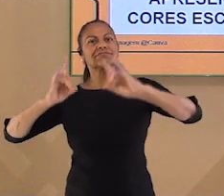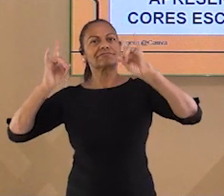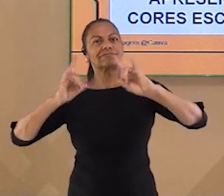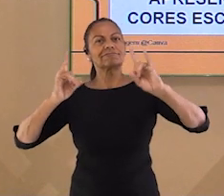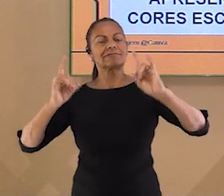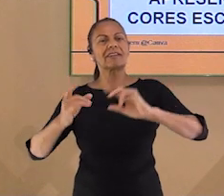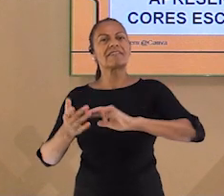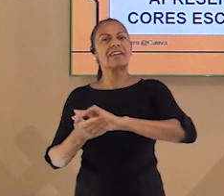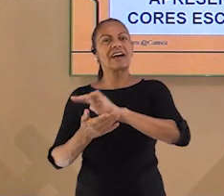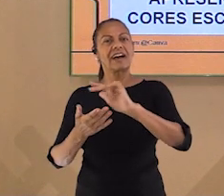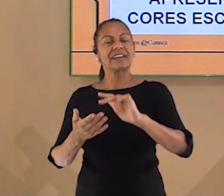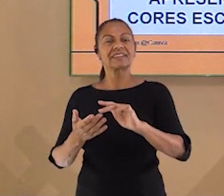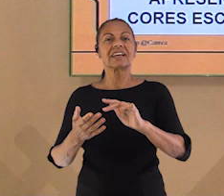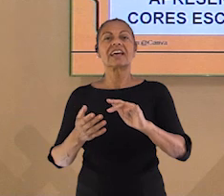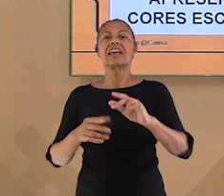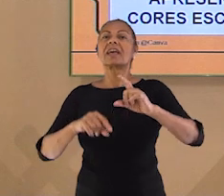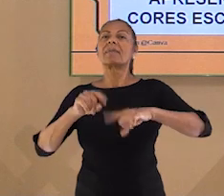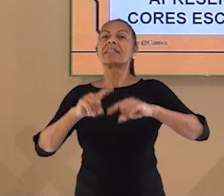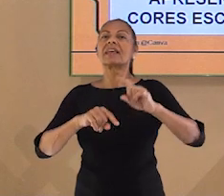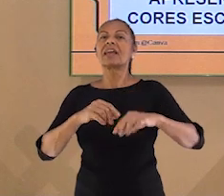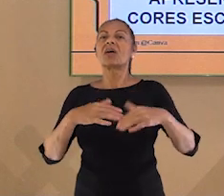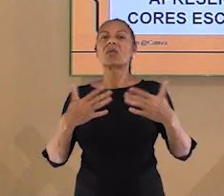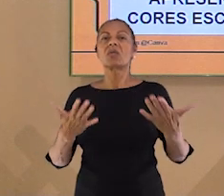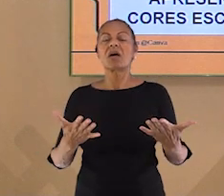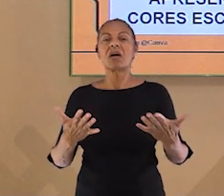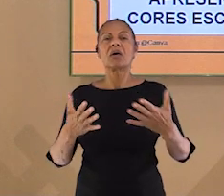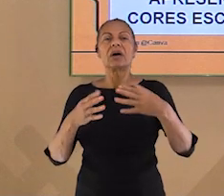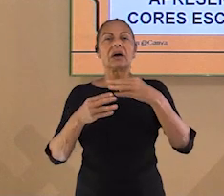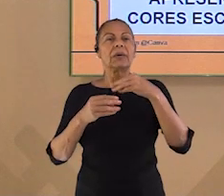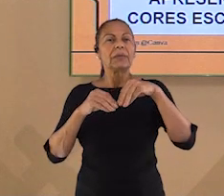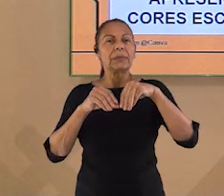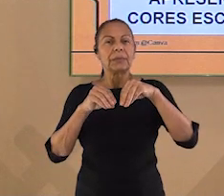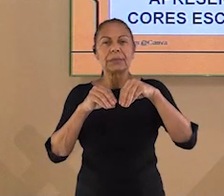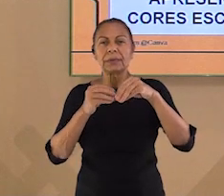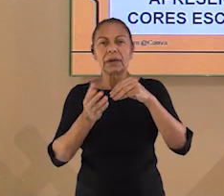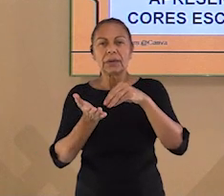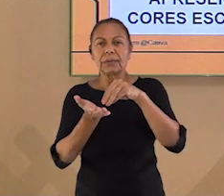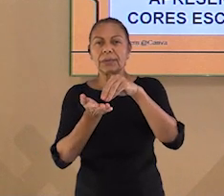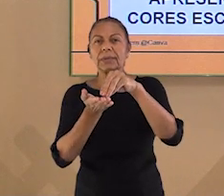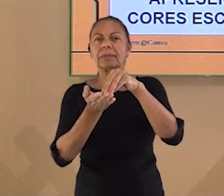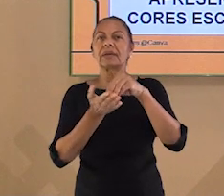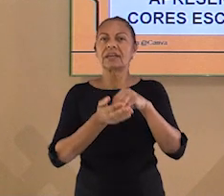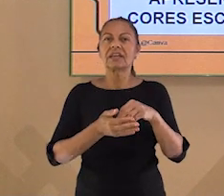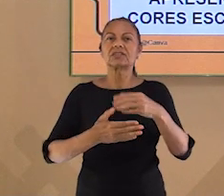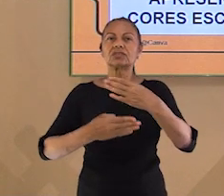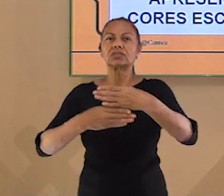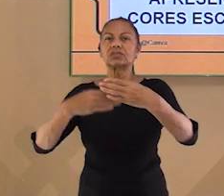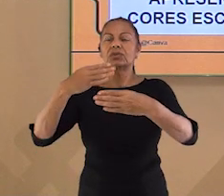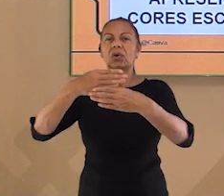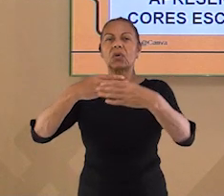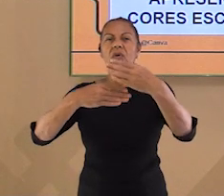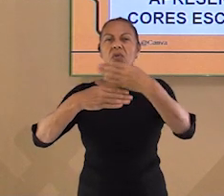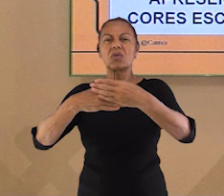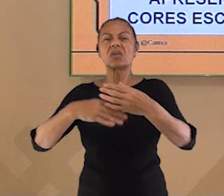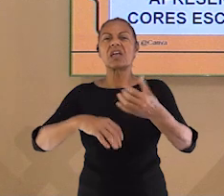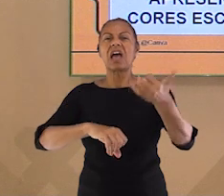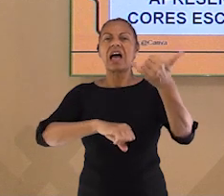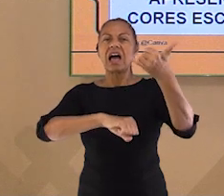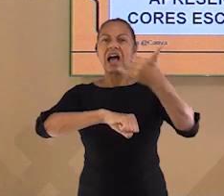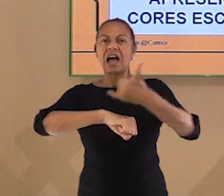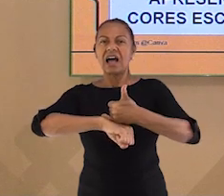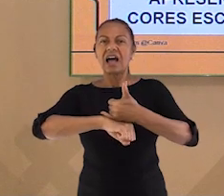E, consequentemente, essas estruturas geralmente são feitas de materiais como cimento,